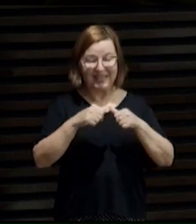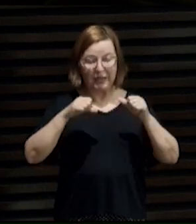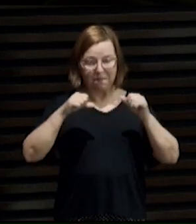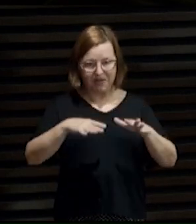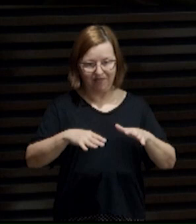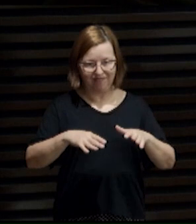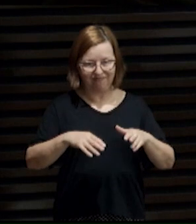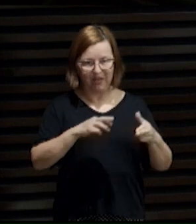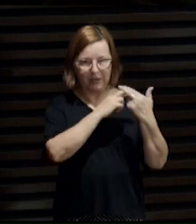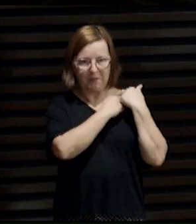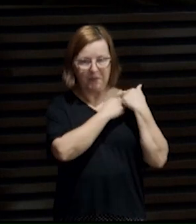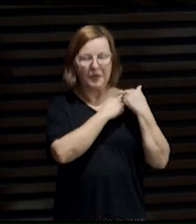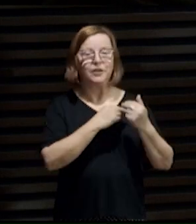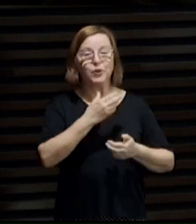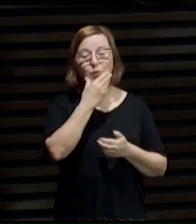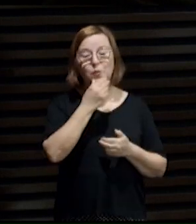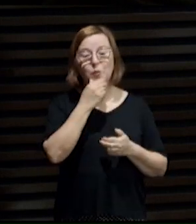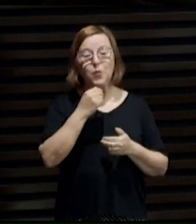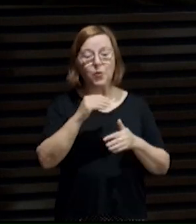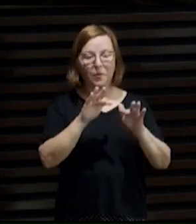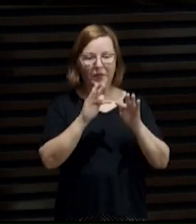masculino, não a humanidade como um todo.